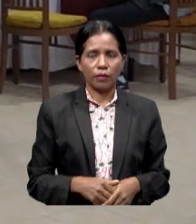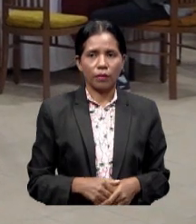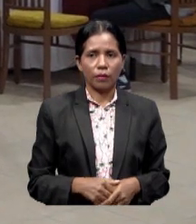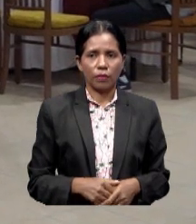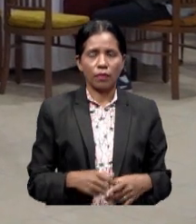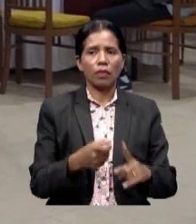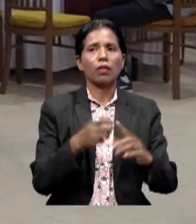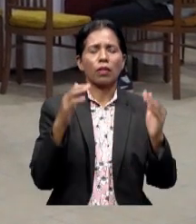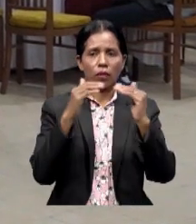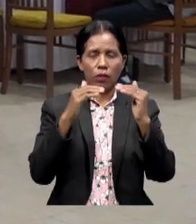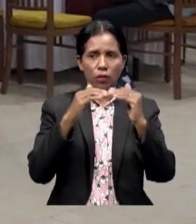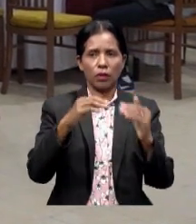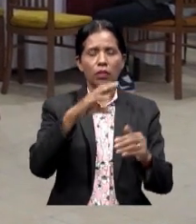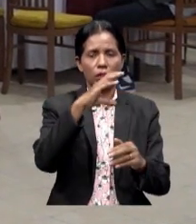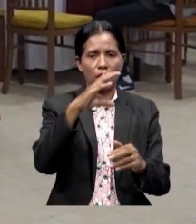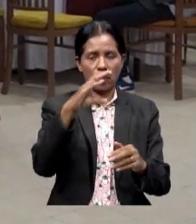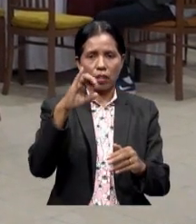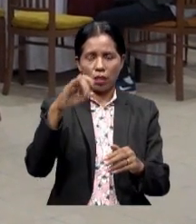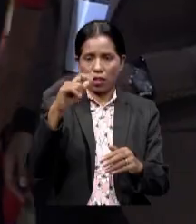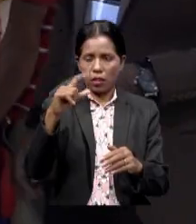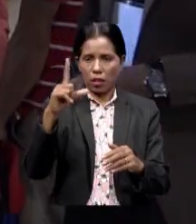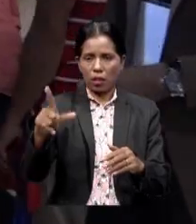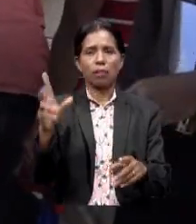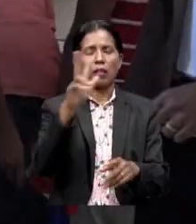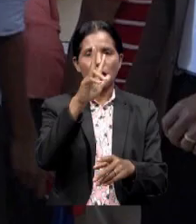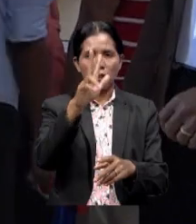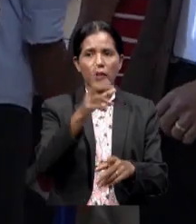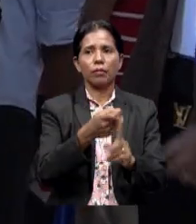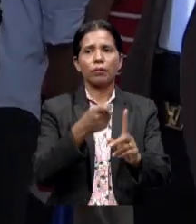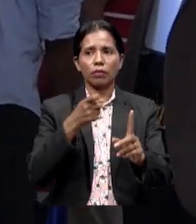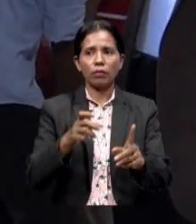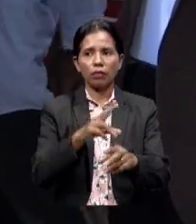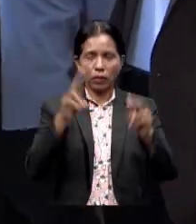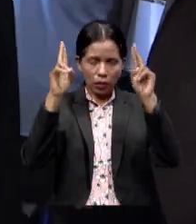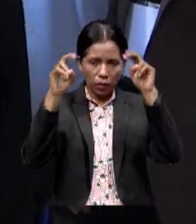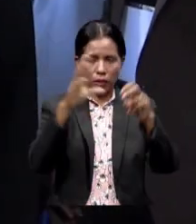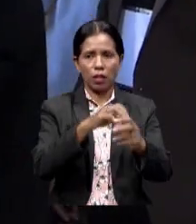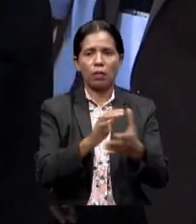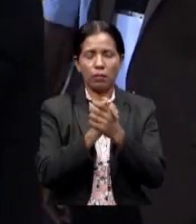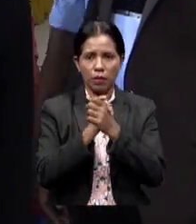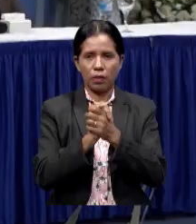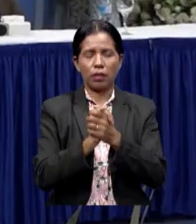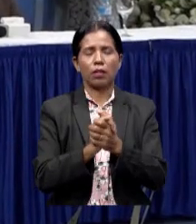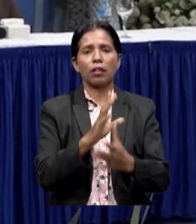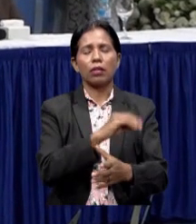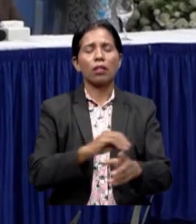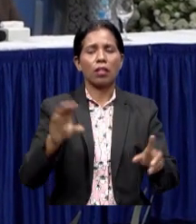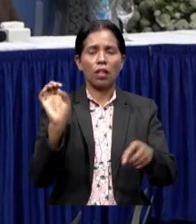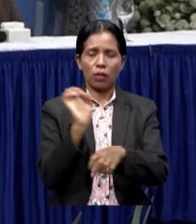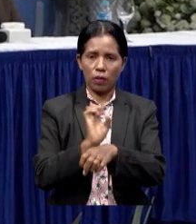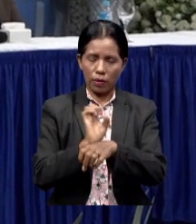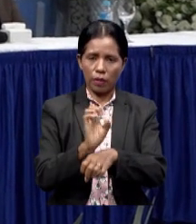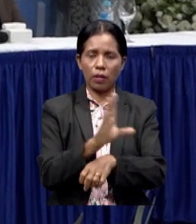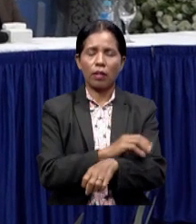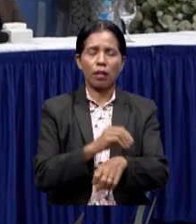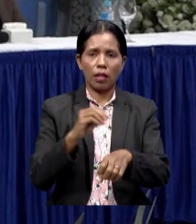Lihusi Kongresu Kamar Komersi Industri Timor-Leste pada Toluk, hanya tema hamutu hameti no haforsa setor privadu ida